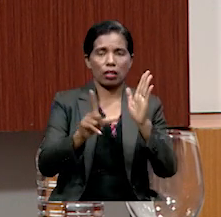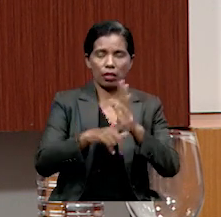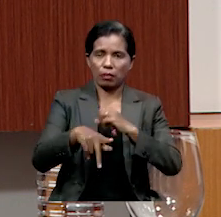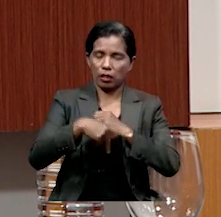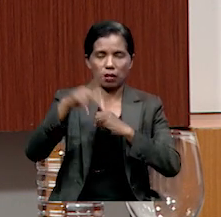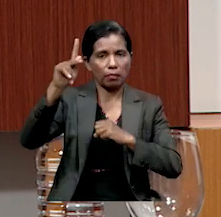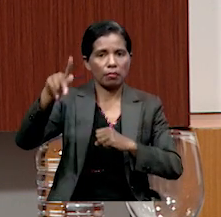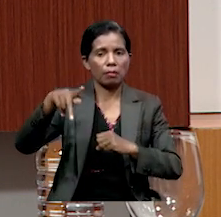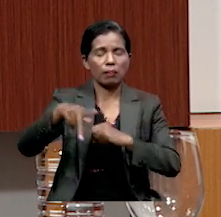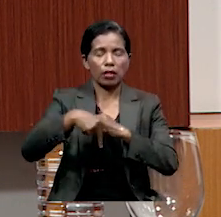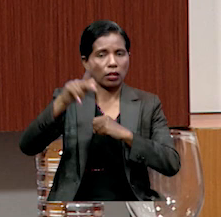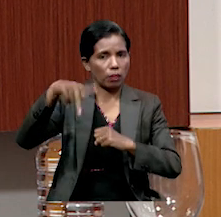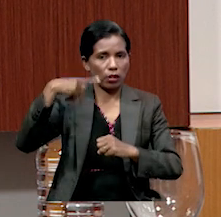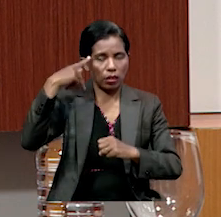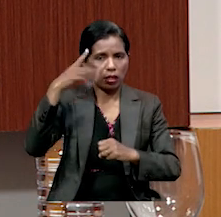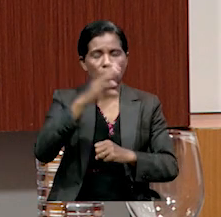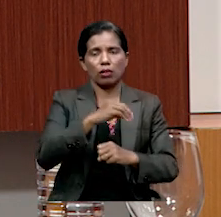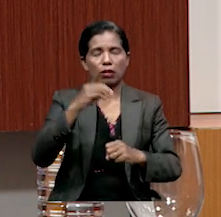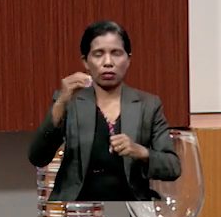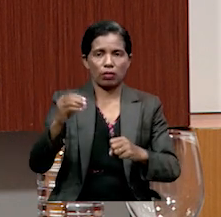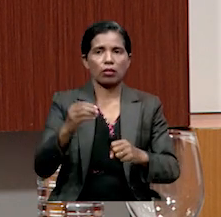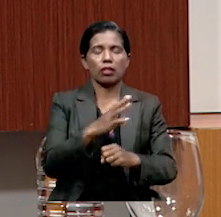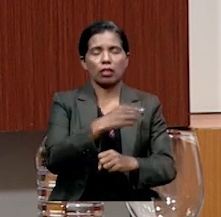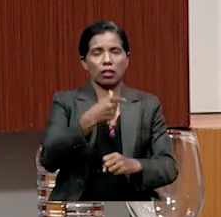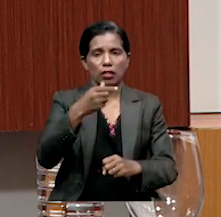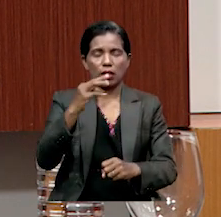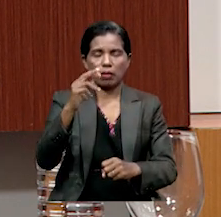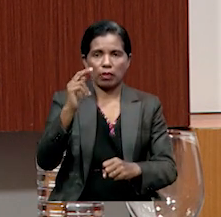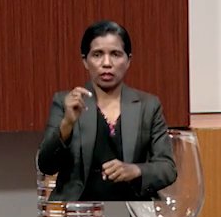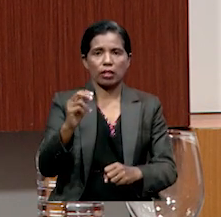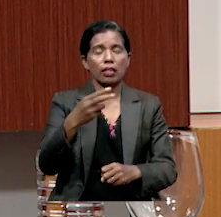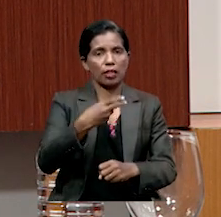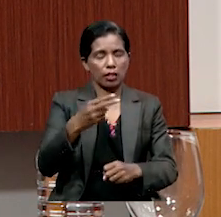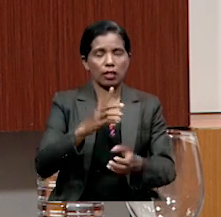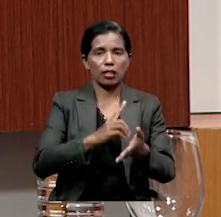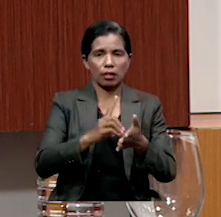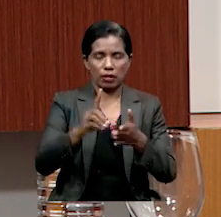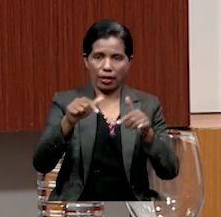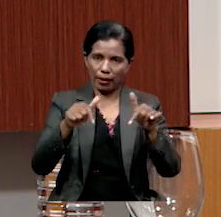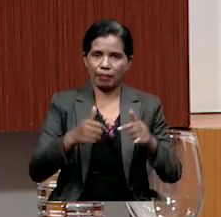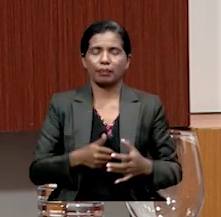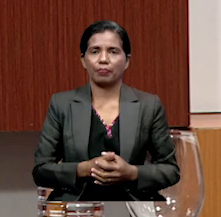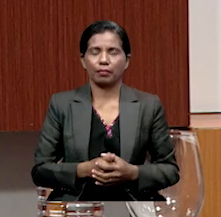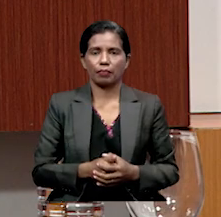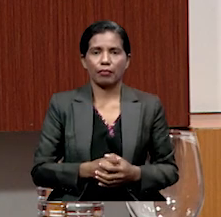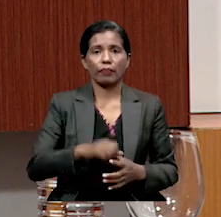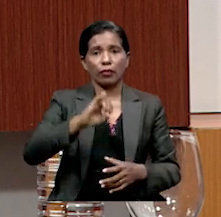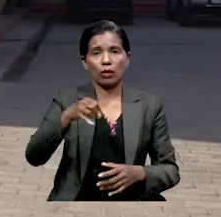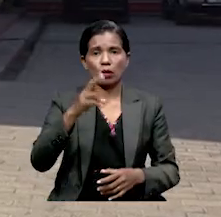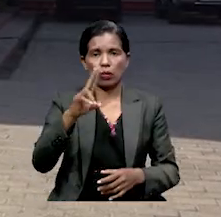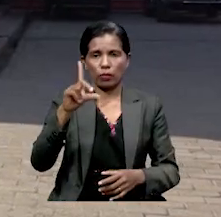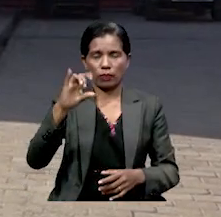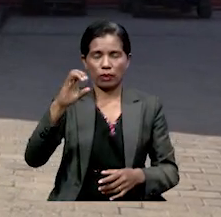no estatuto partido Fretelin e estudi dois Gemen TV bebora dili quinta-feira semana nem. Zuli Crisping explica